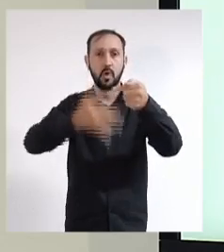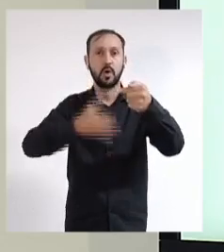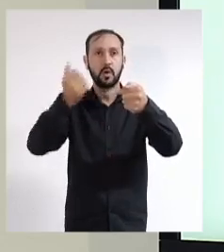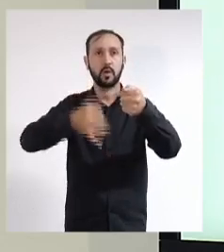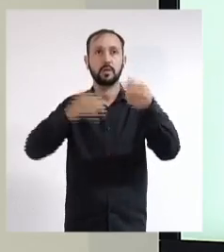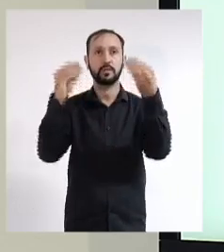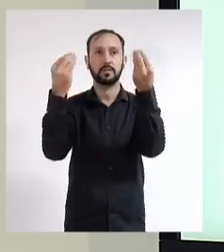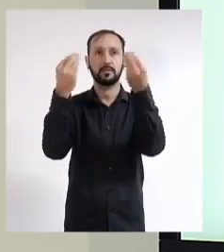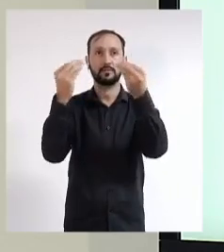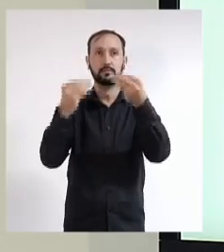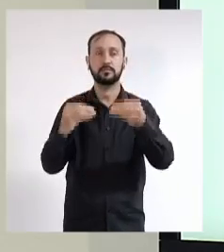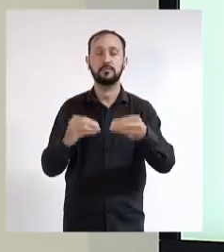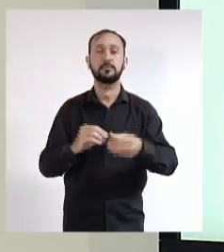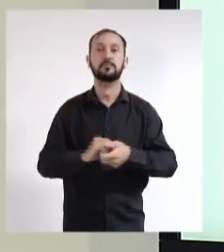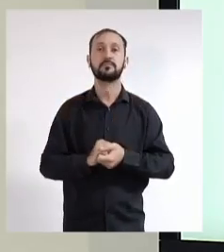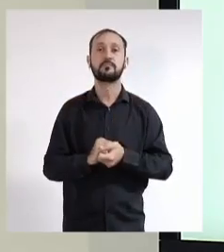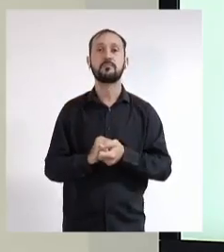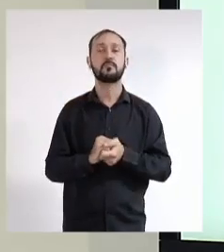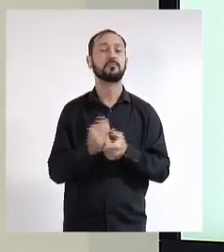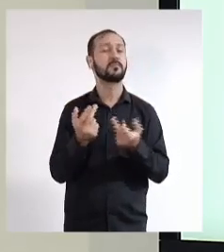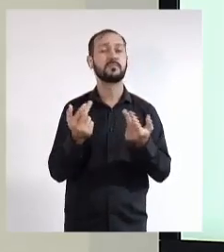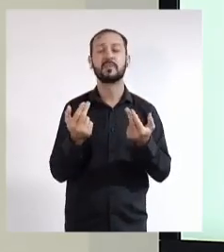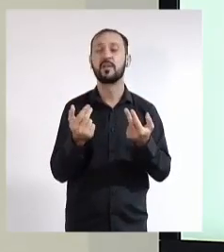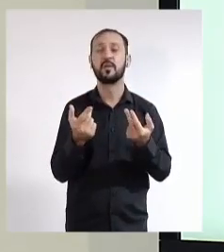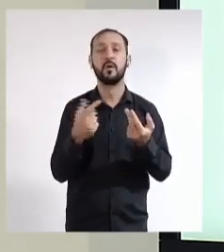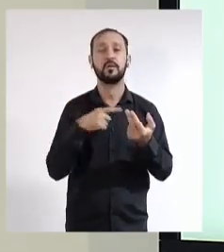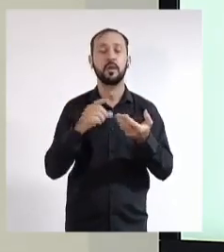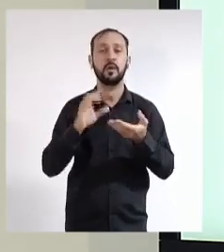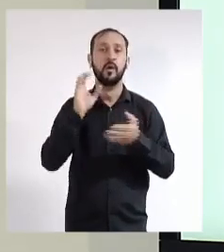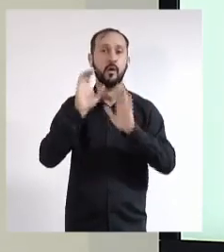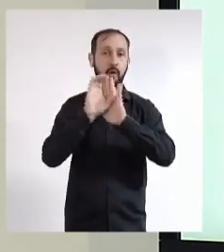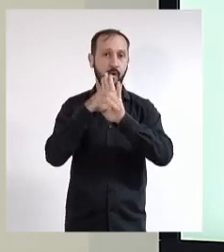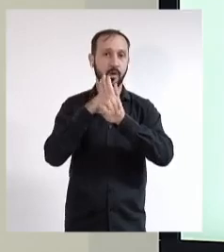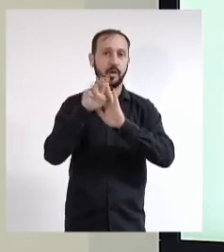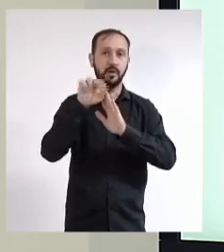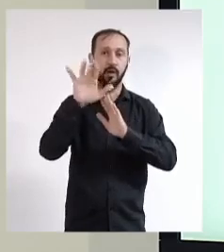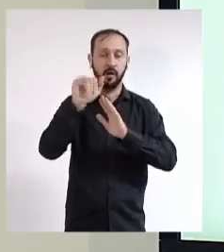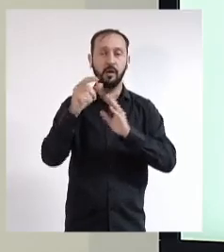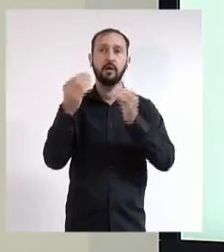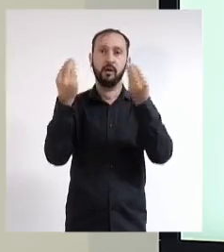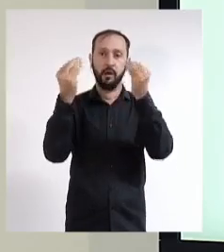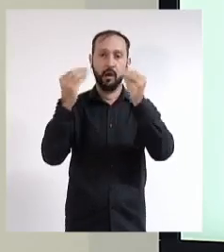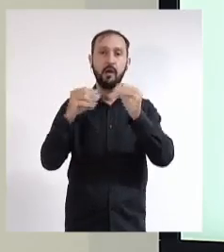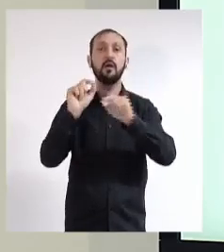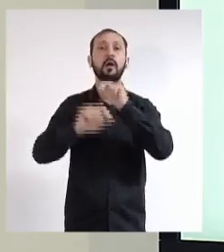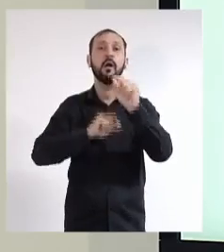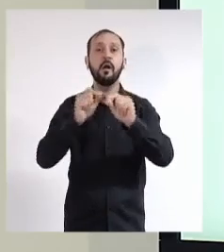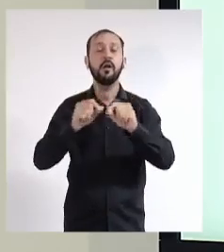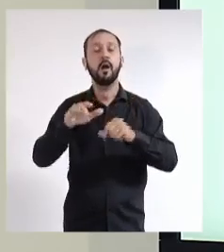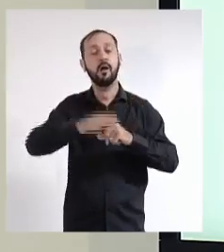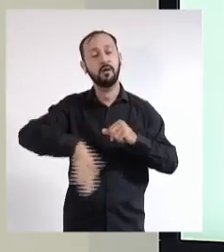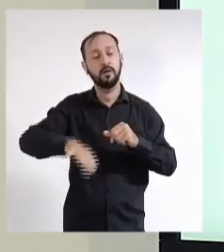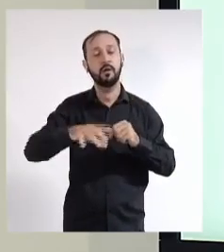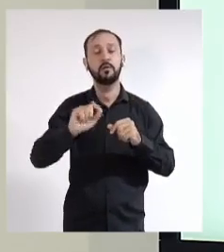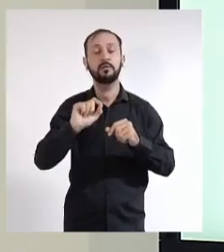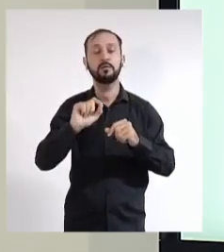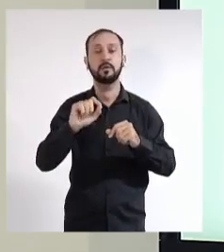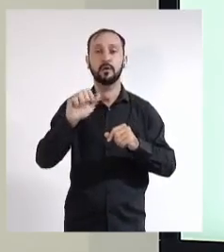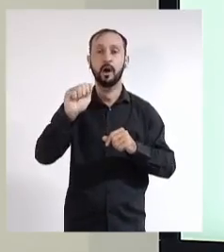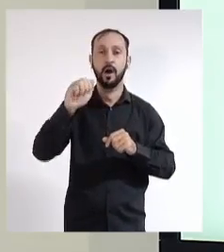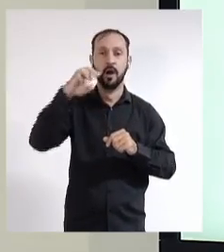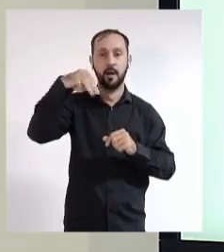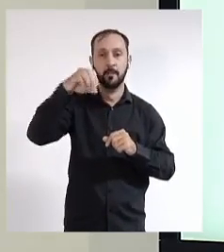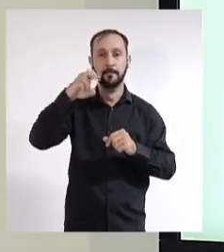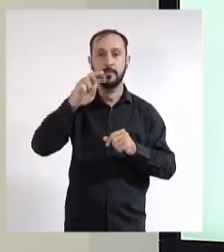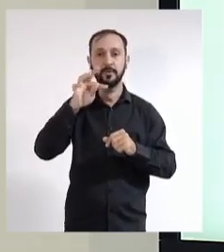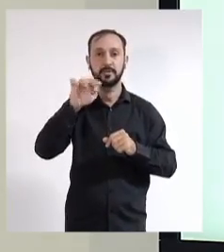a o conceito de unidade de conservação então também é trabalhado que é uma zona de cimento para que serve a ela